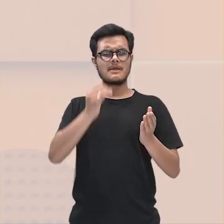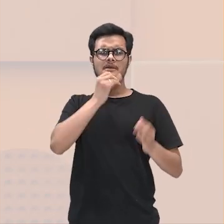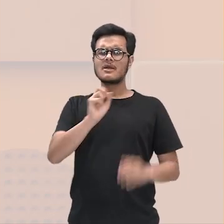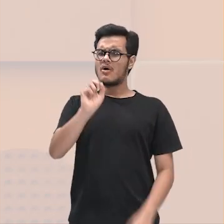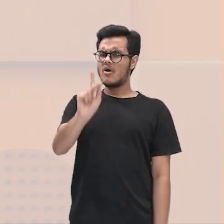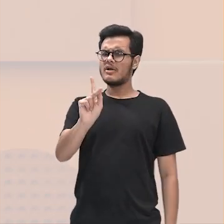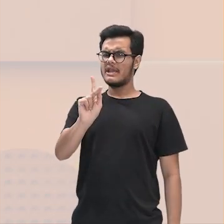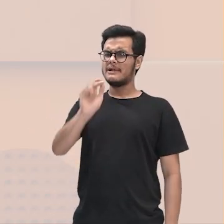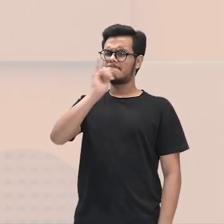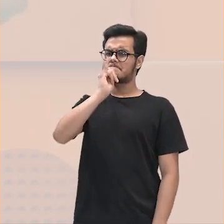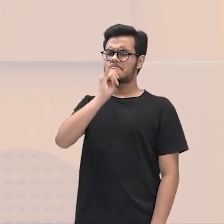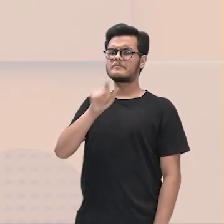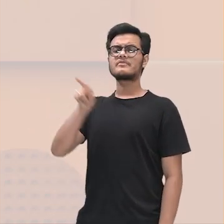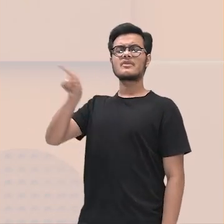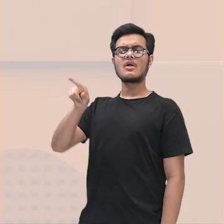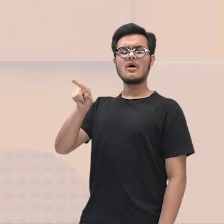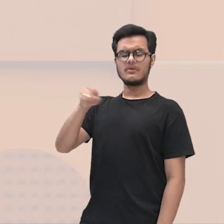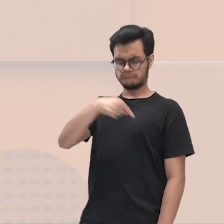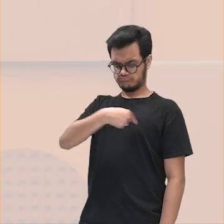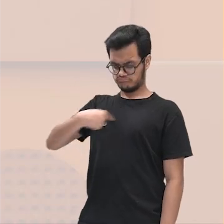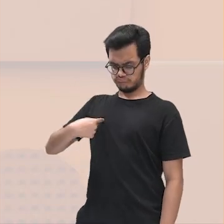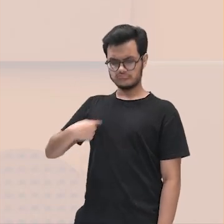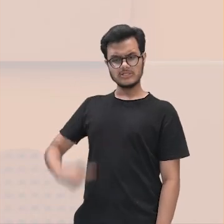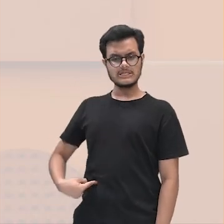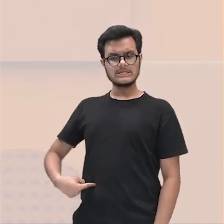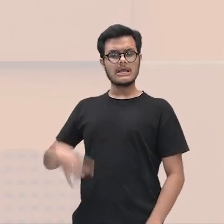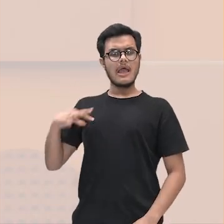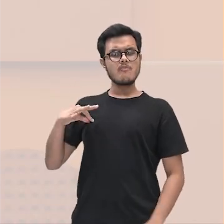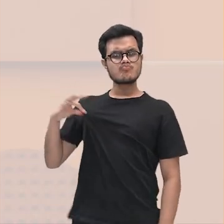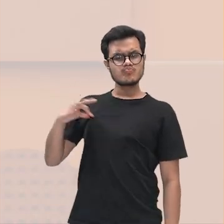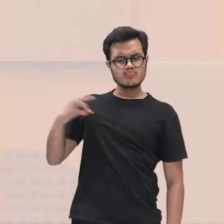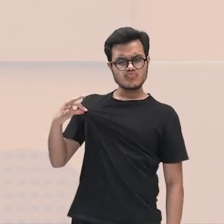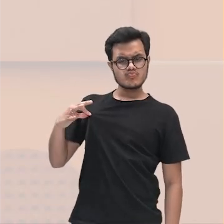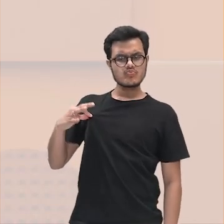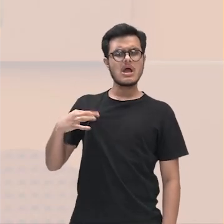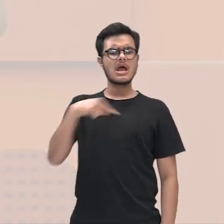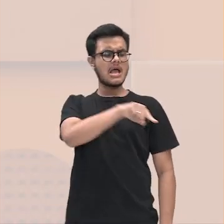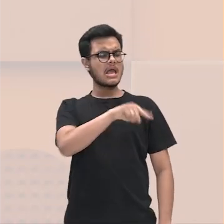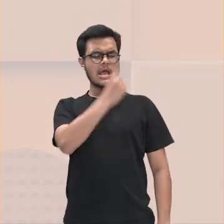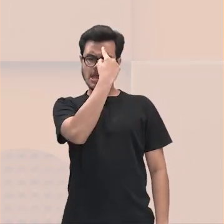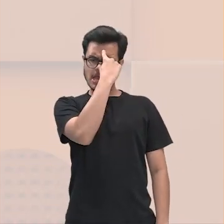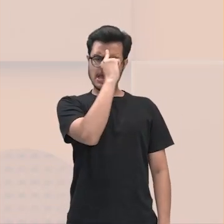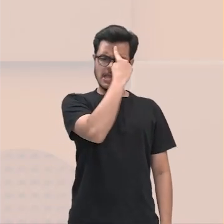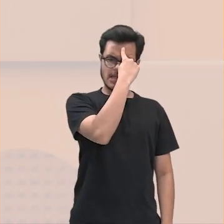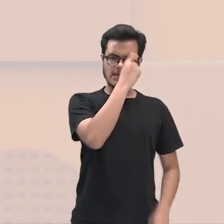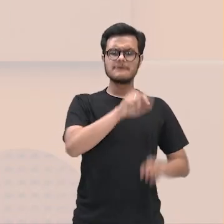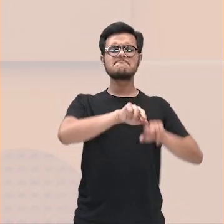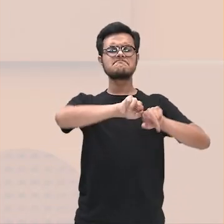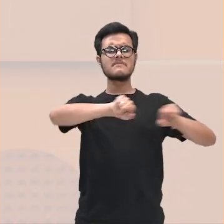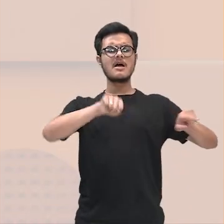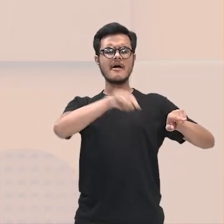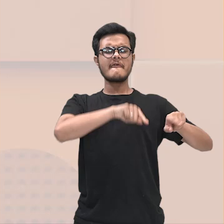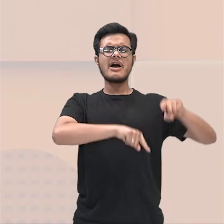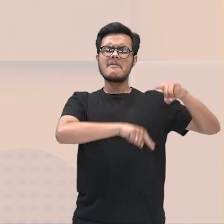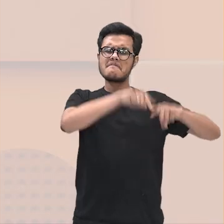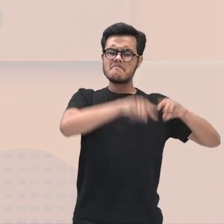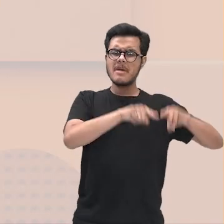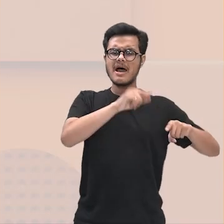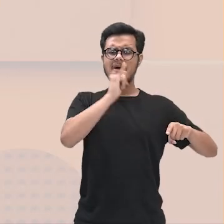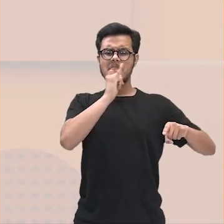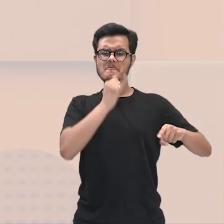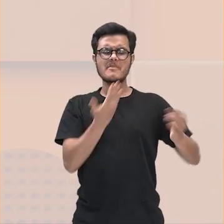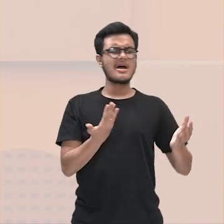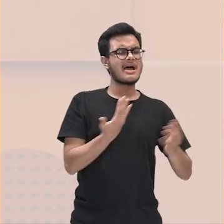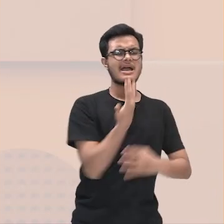China vinha-se a seda, da Índia e de Ceilão, as renomadas especiarias como